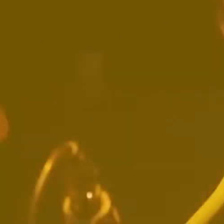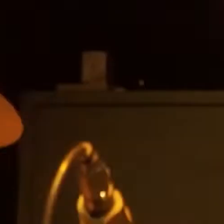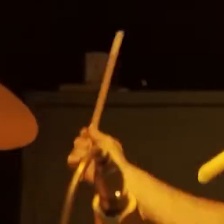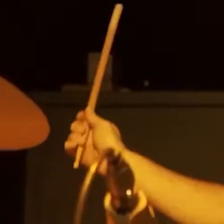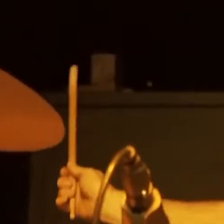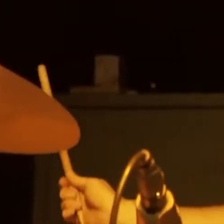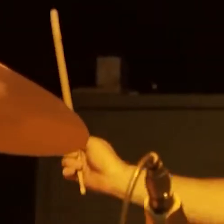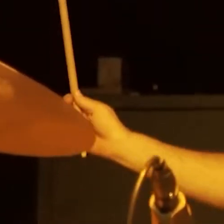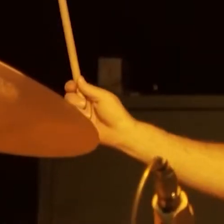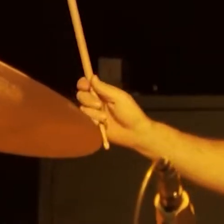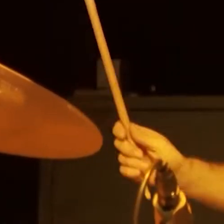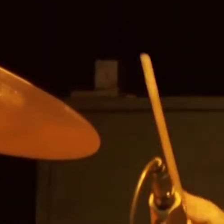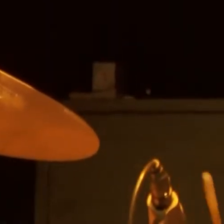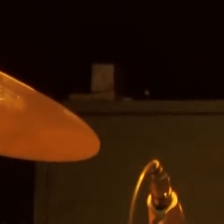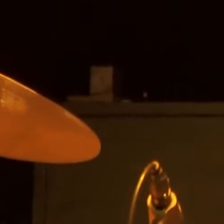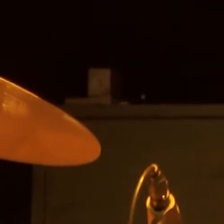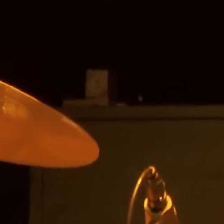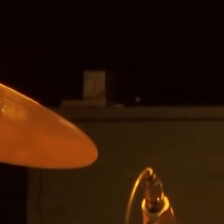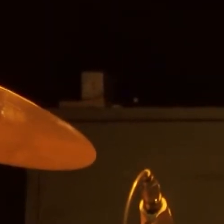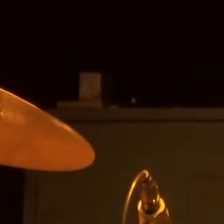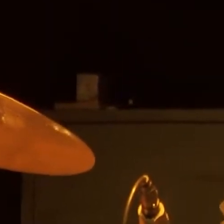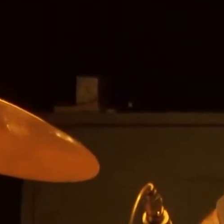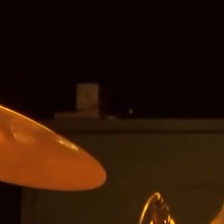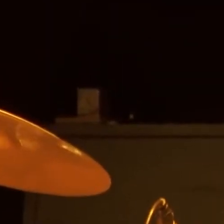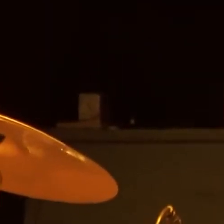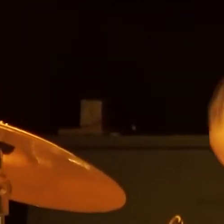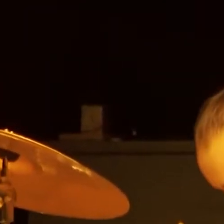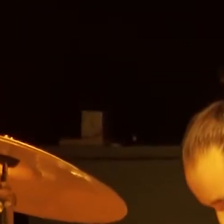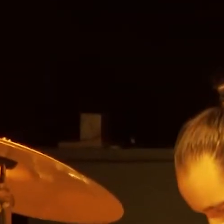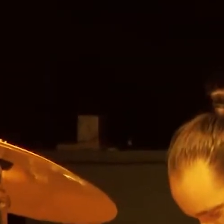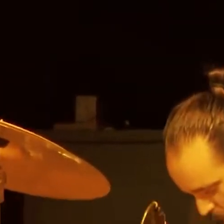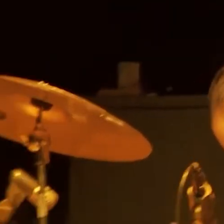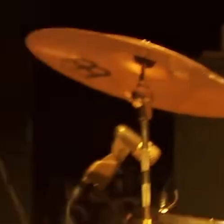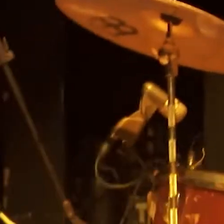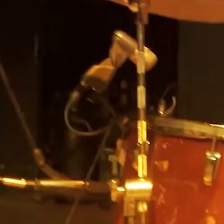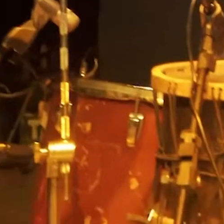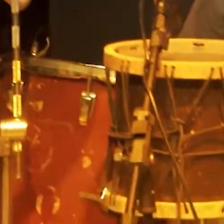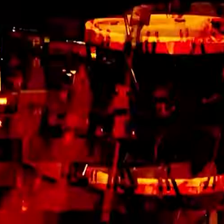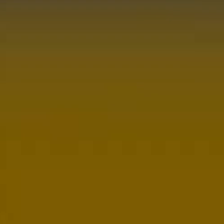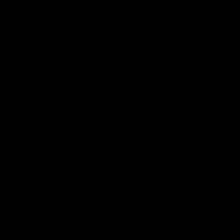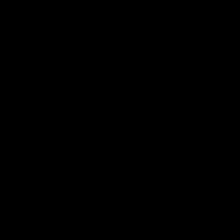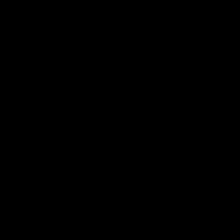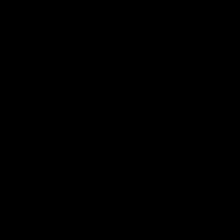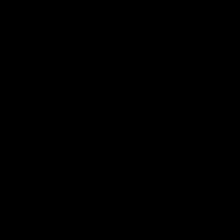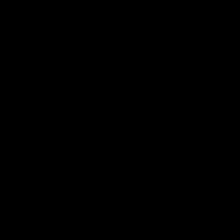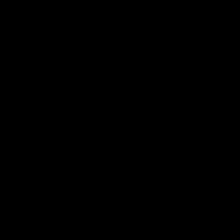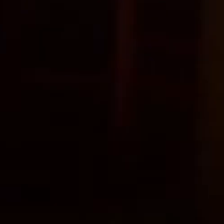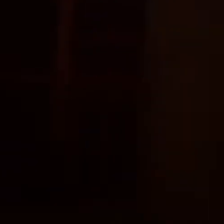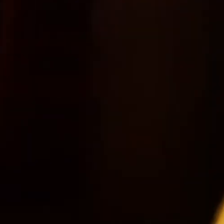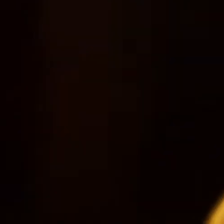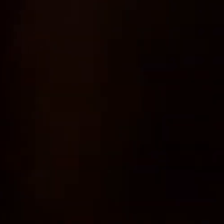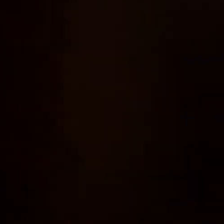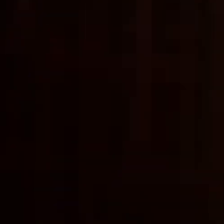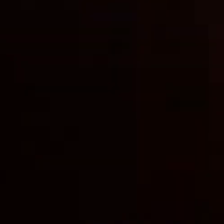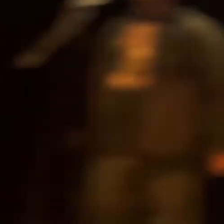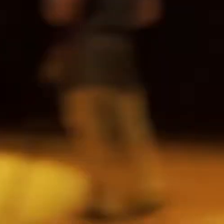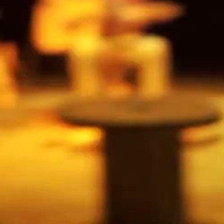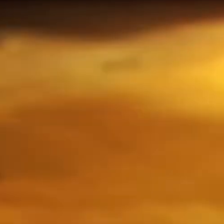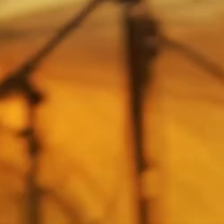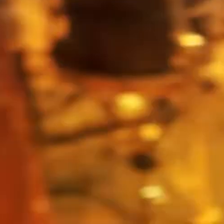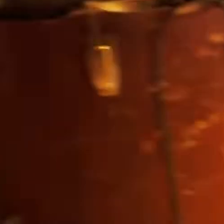de marimbondo, bordo de tubarão, na terra do